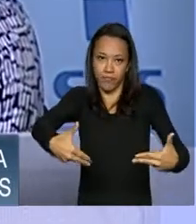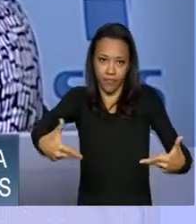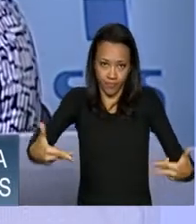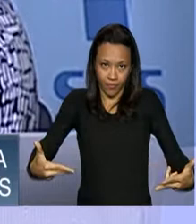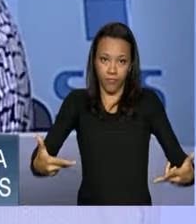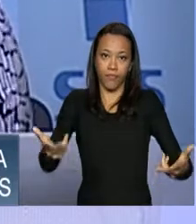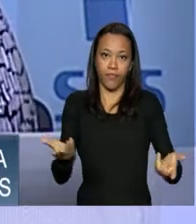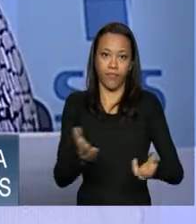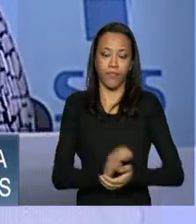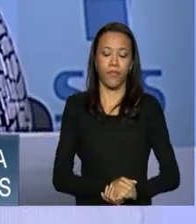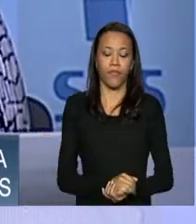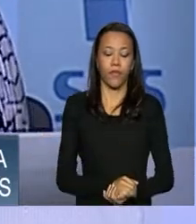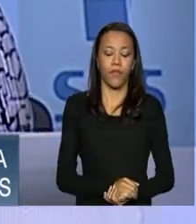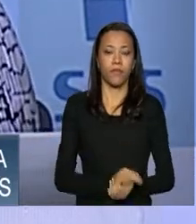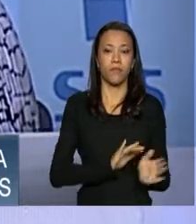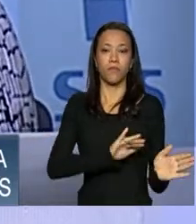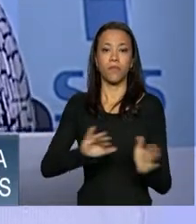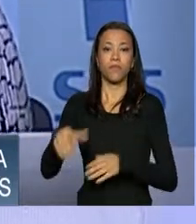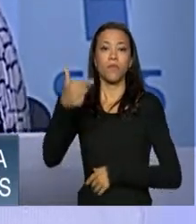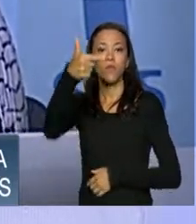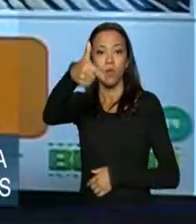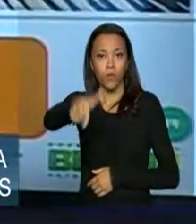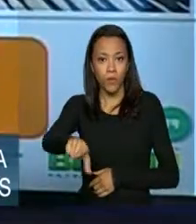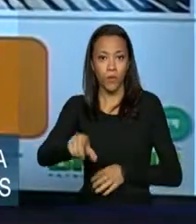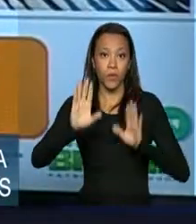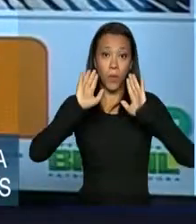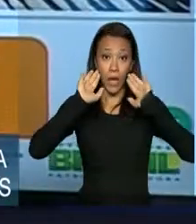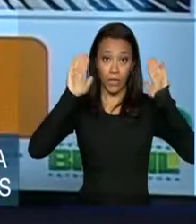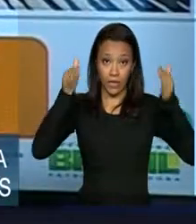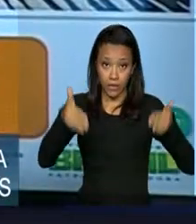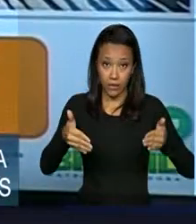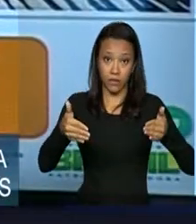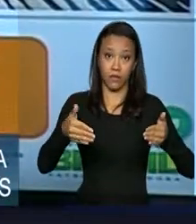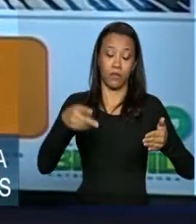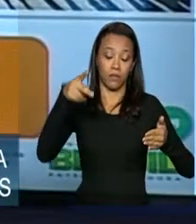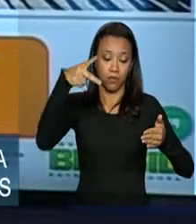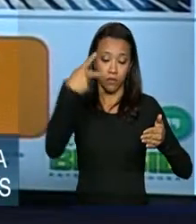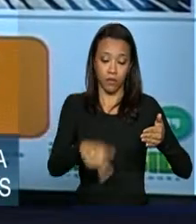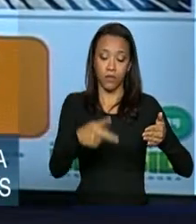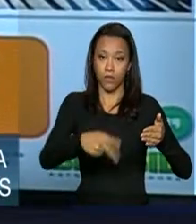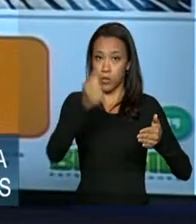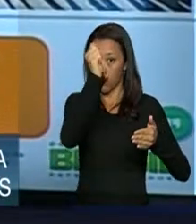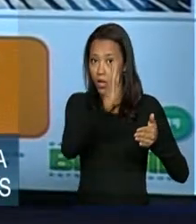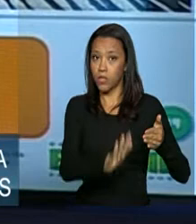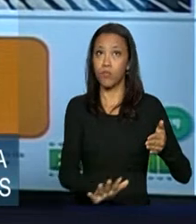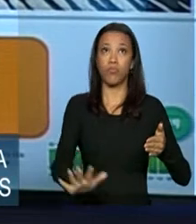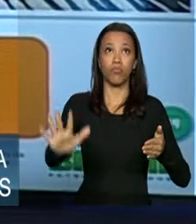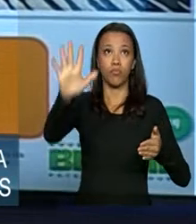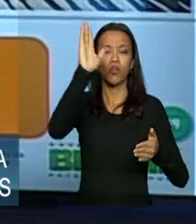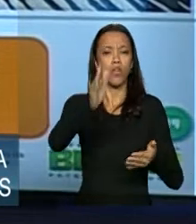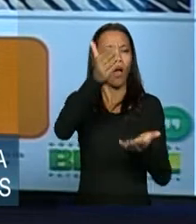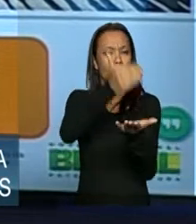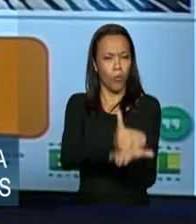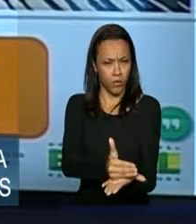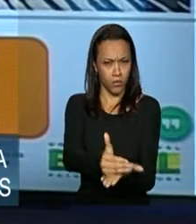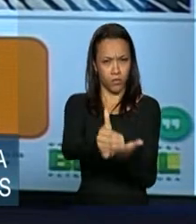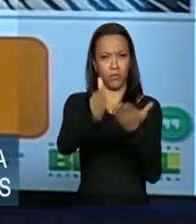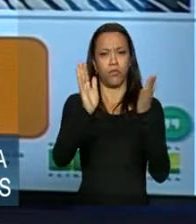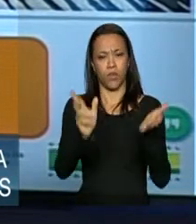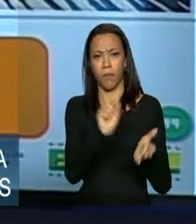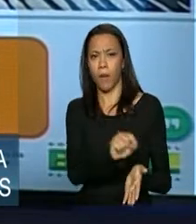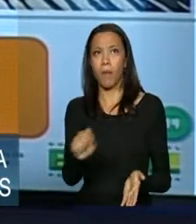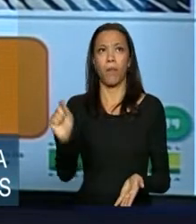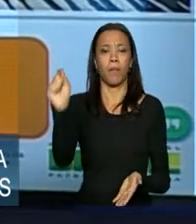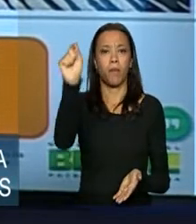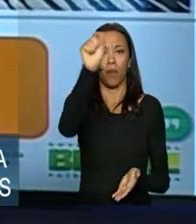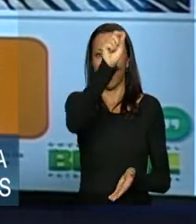culinária. A atenção básica no país, ela está largamente implantada em todas